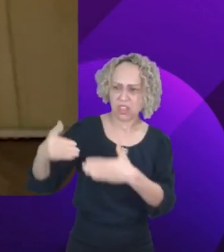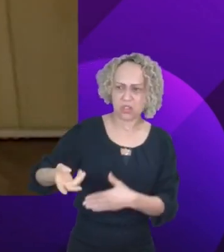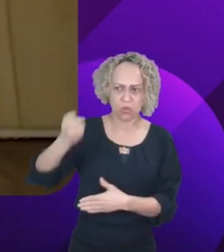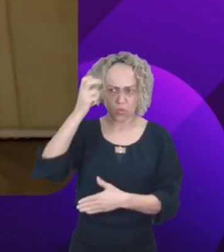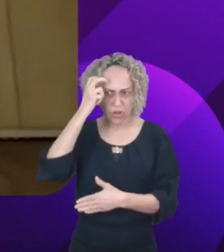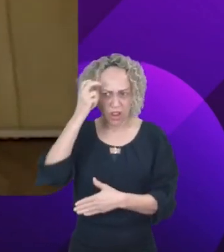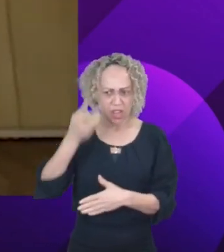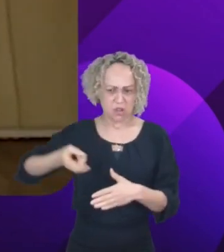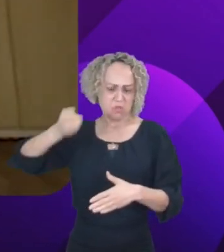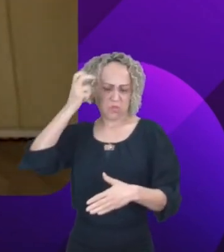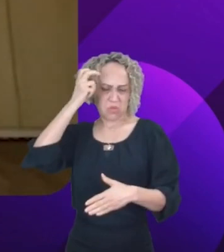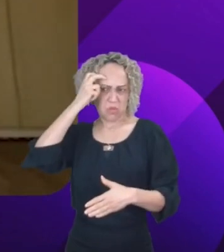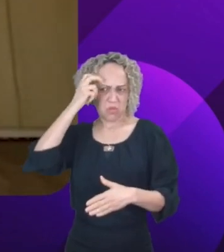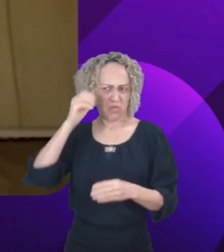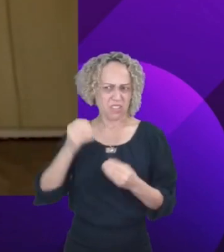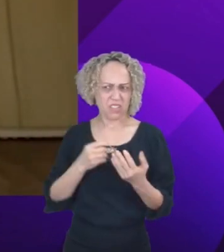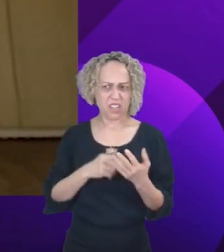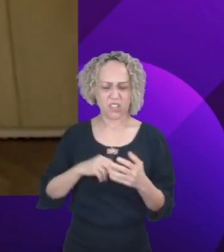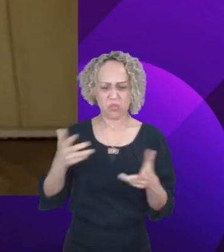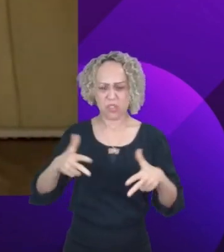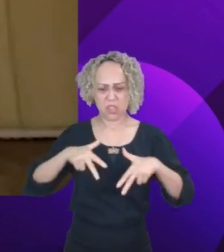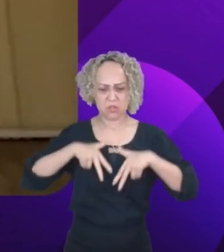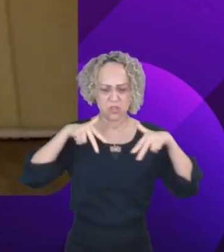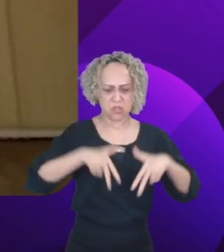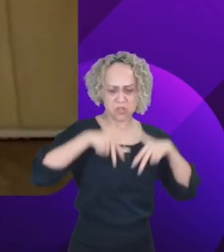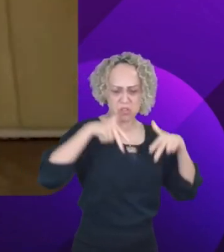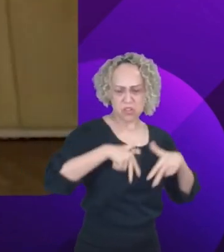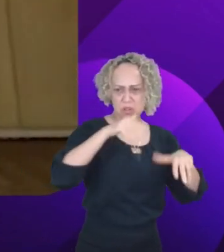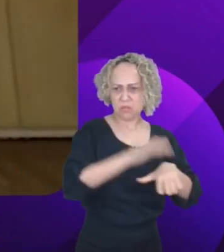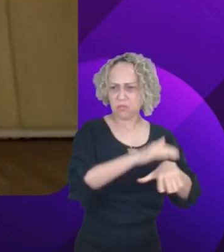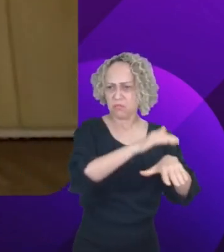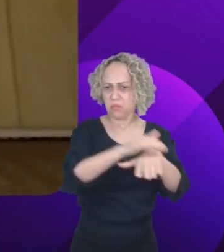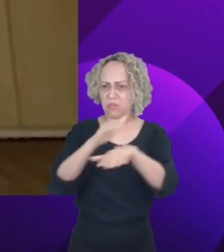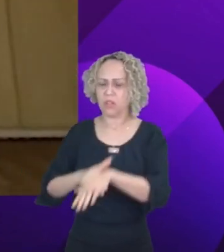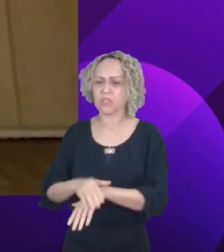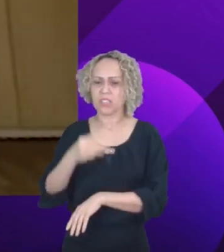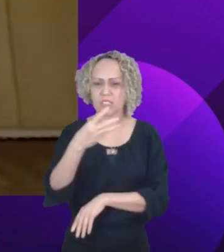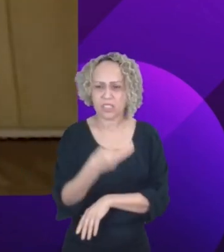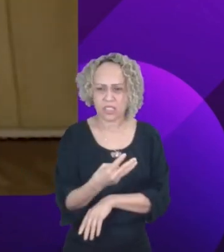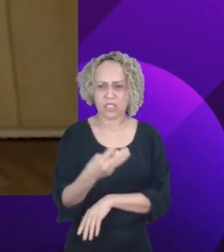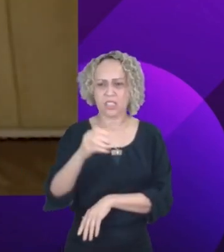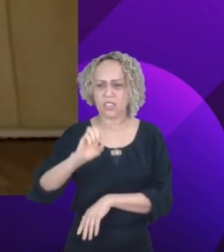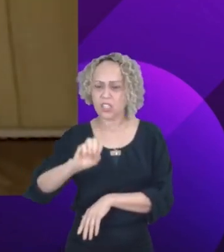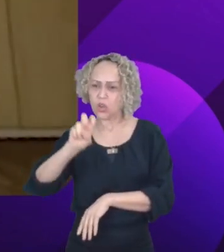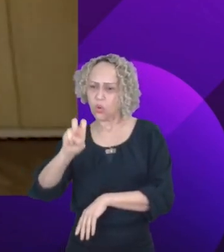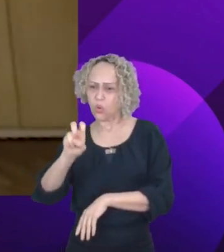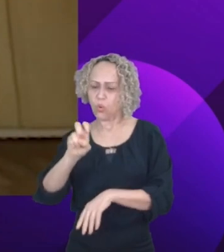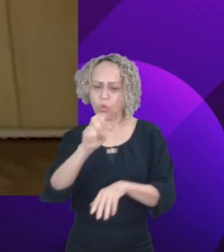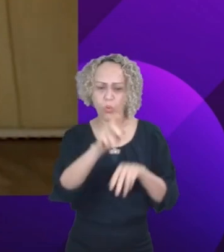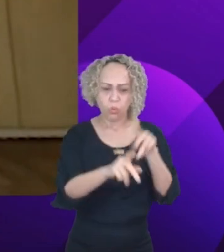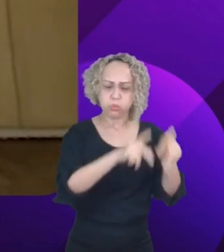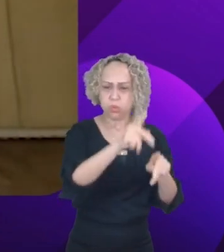cultura originária de uma série de etnias aqui desse território. A gente tem 305 povos hoje no Brasil,